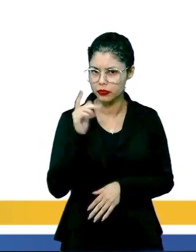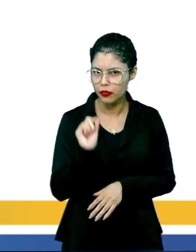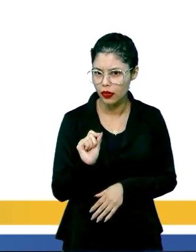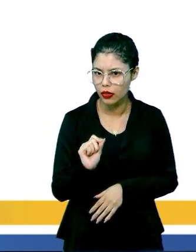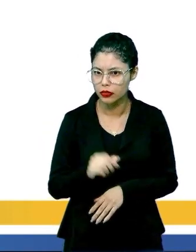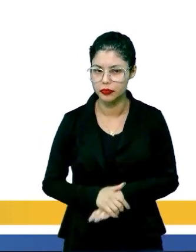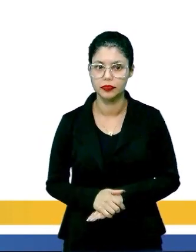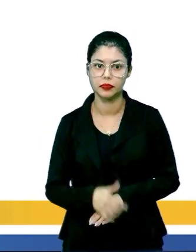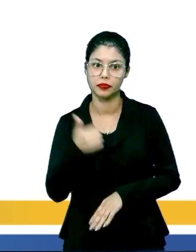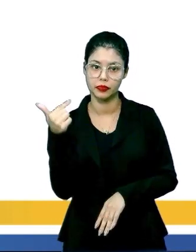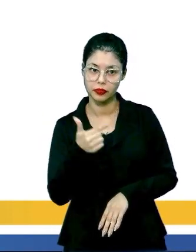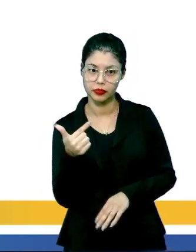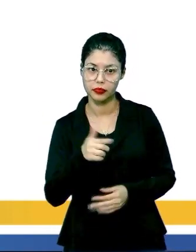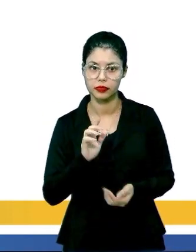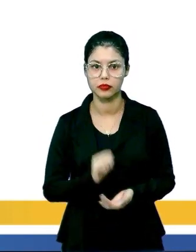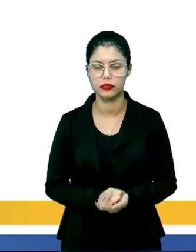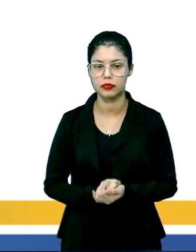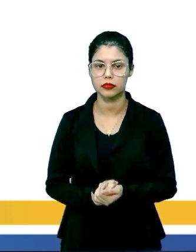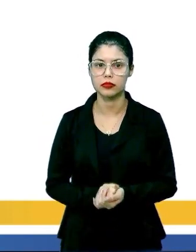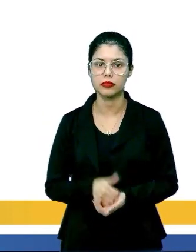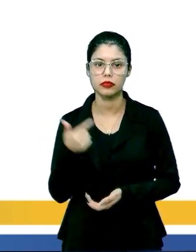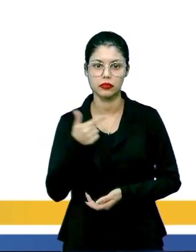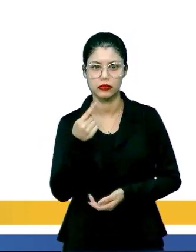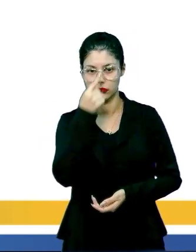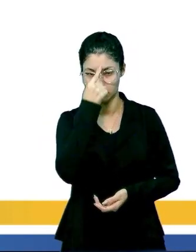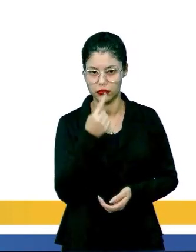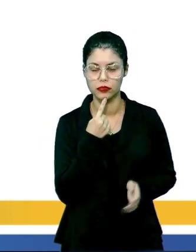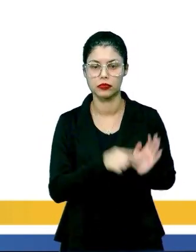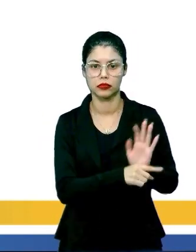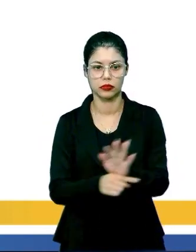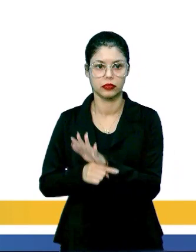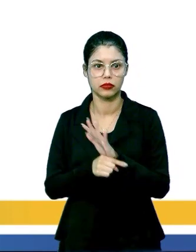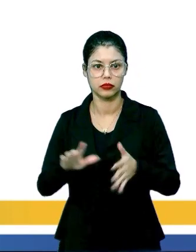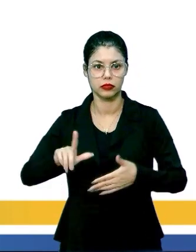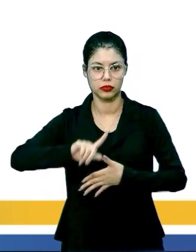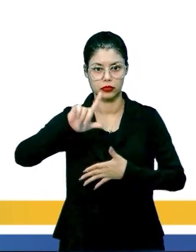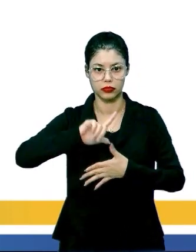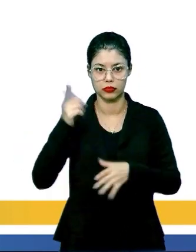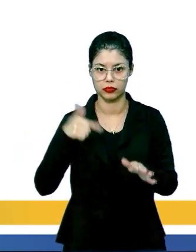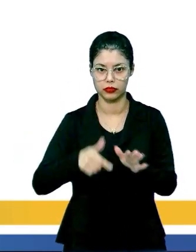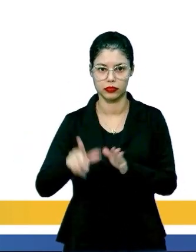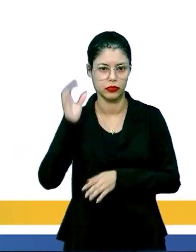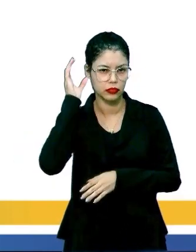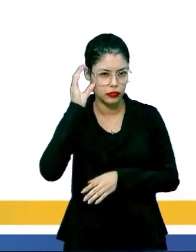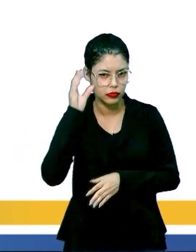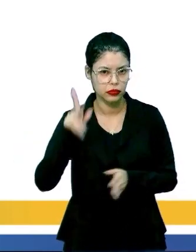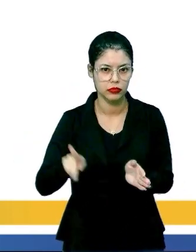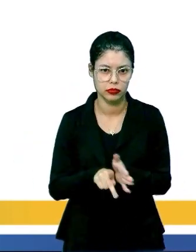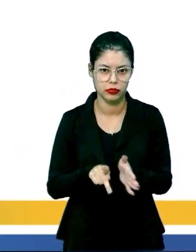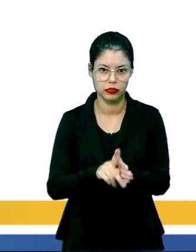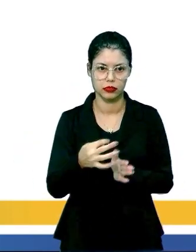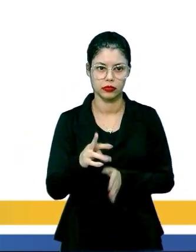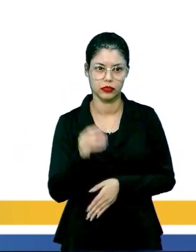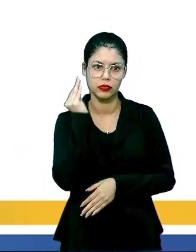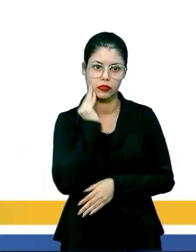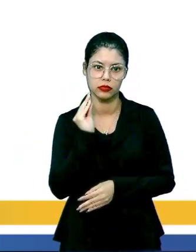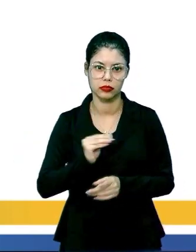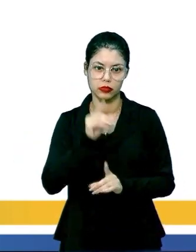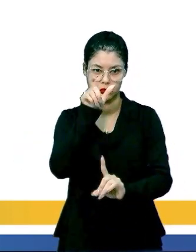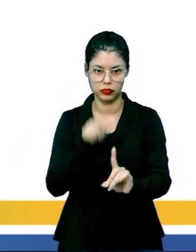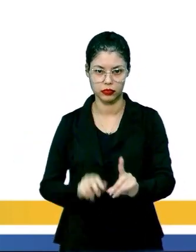isso? A segunda imagem idealiza o progresso na América Latina, dentro da concepção positivista, tendo